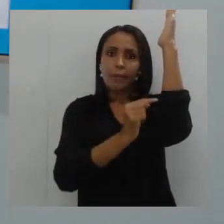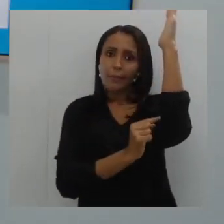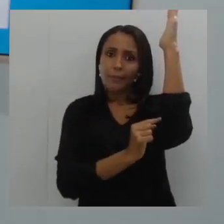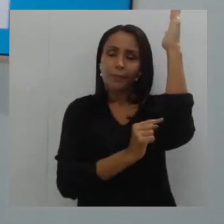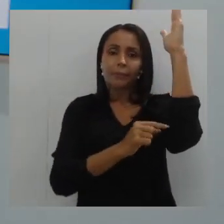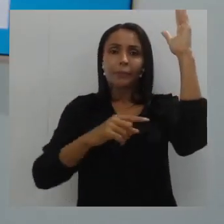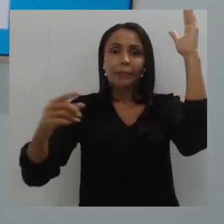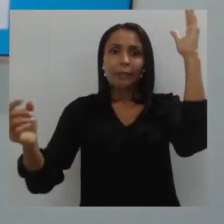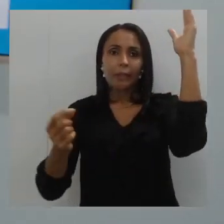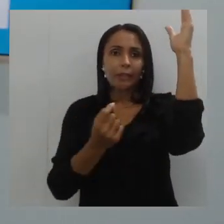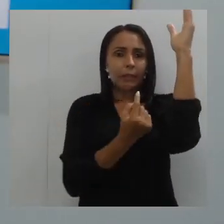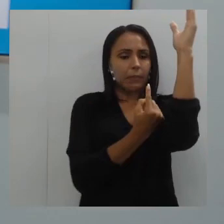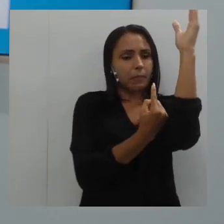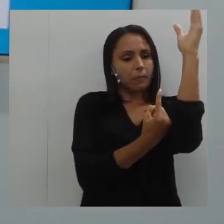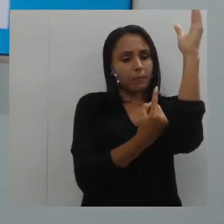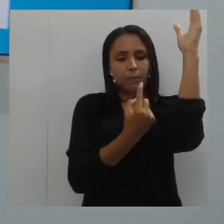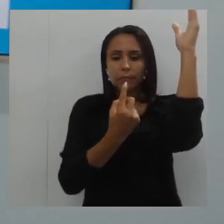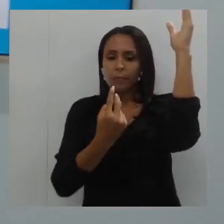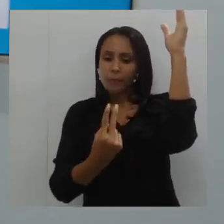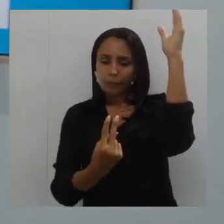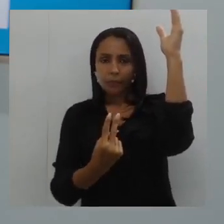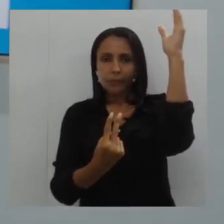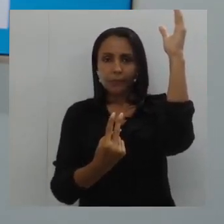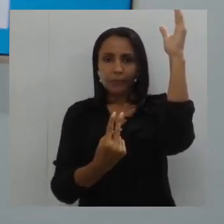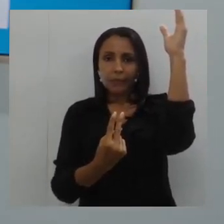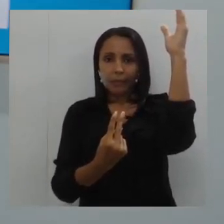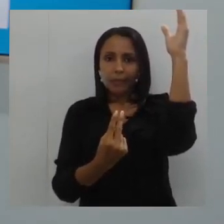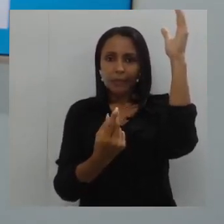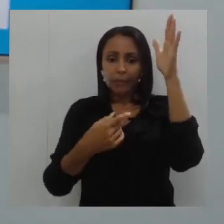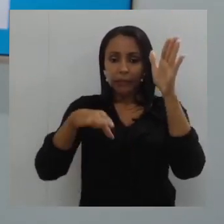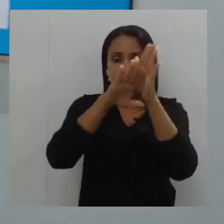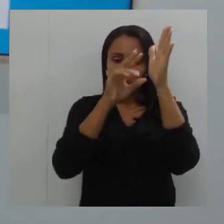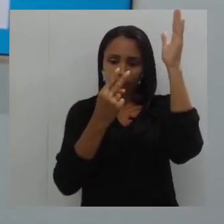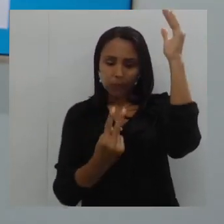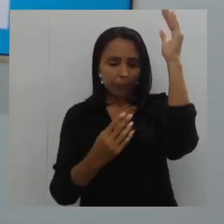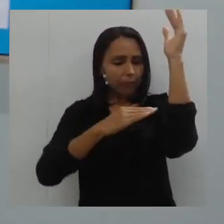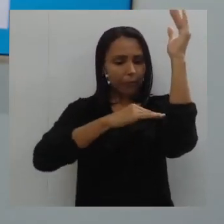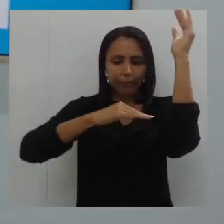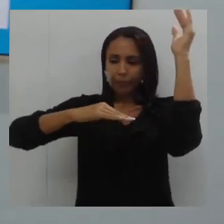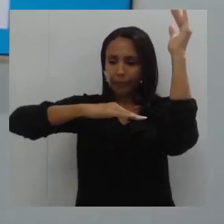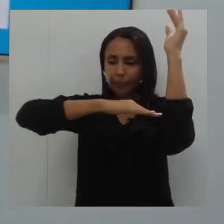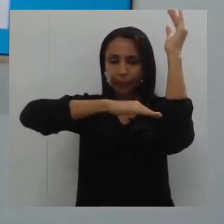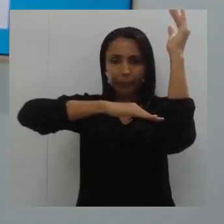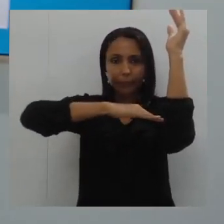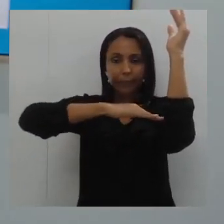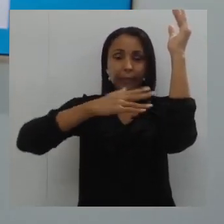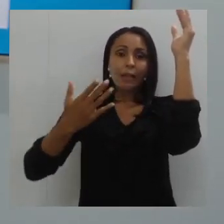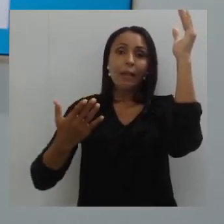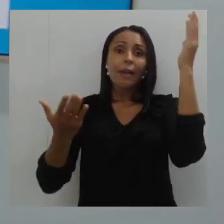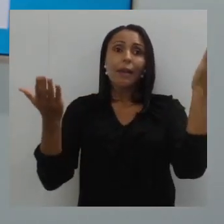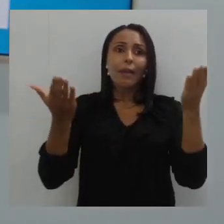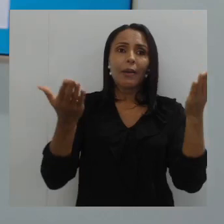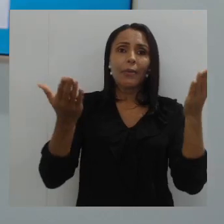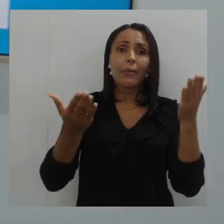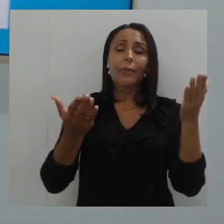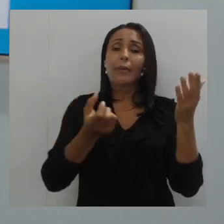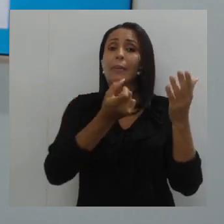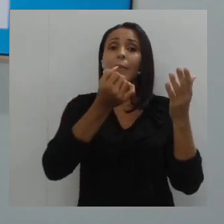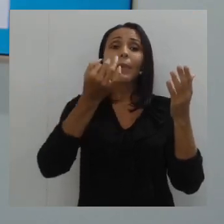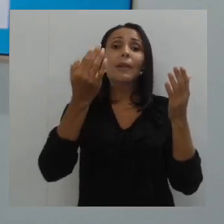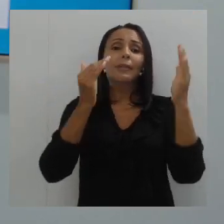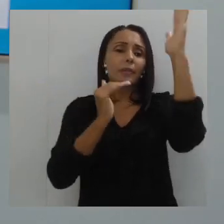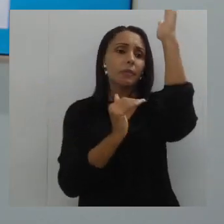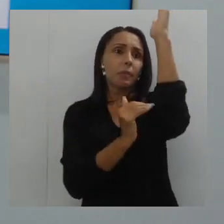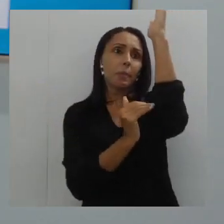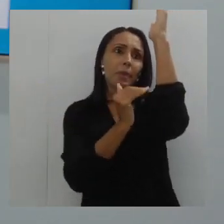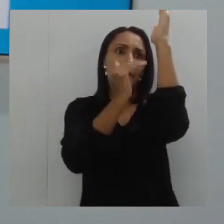contar 1, 2. Cheguei aqui no 2. Então, eu vou agora contar quantas eu vou fazer para cima, para